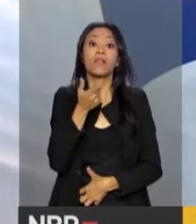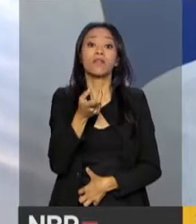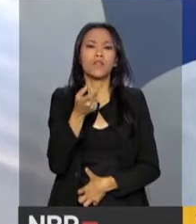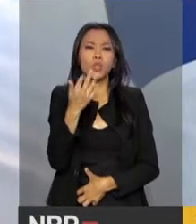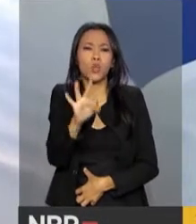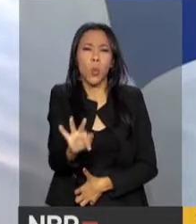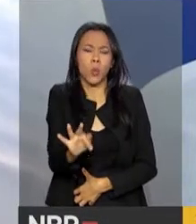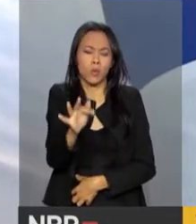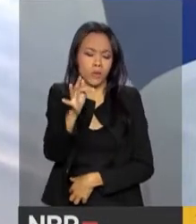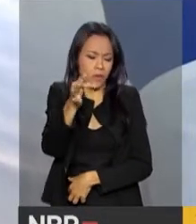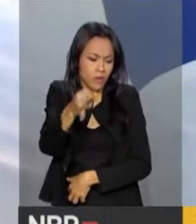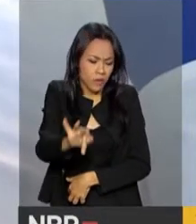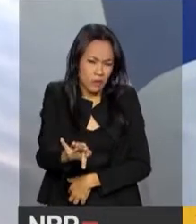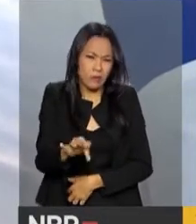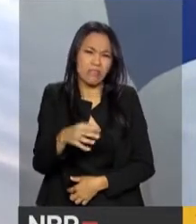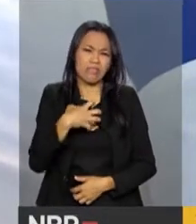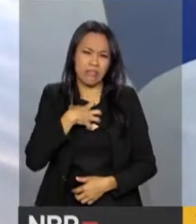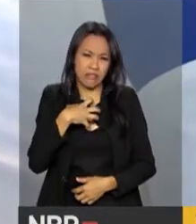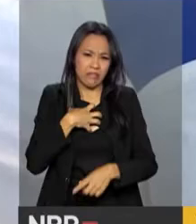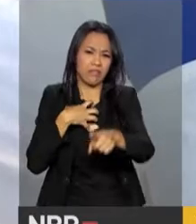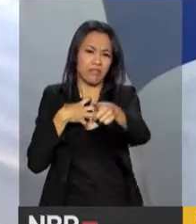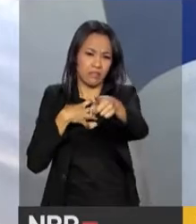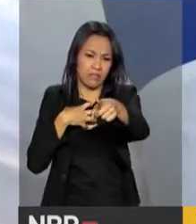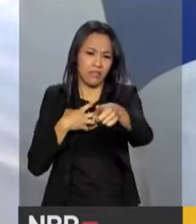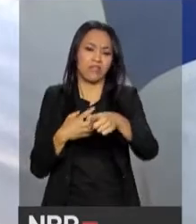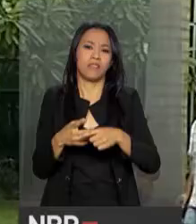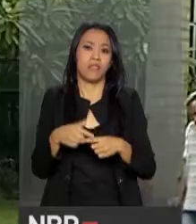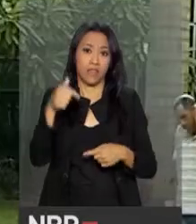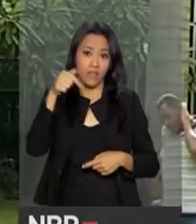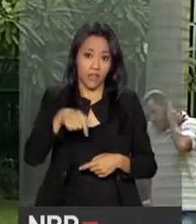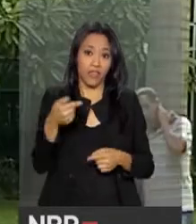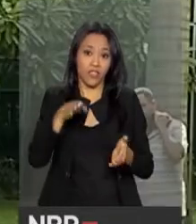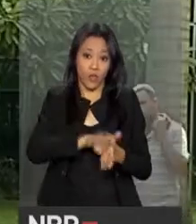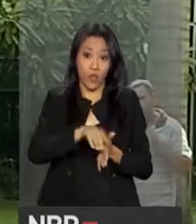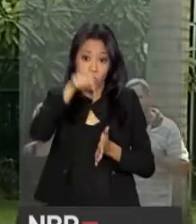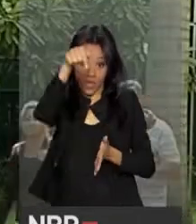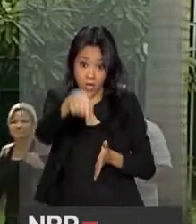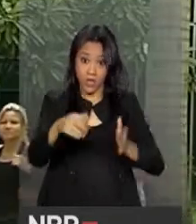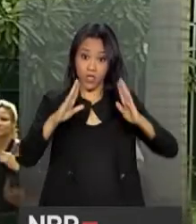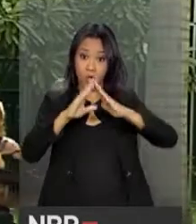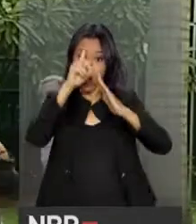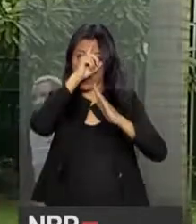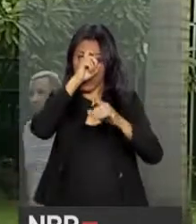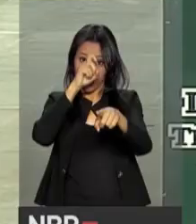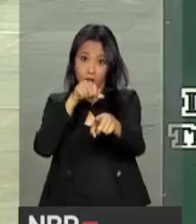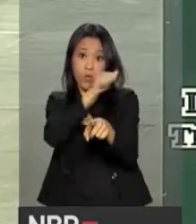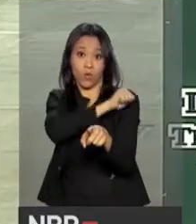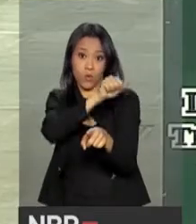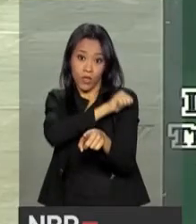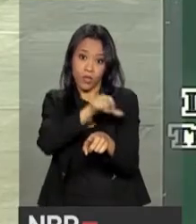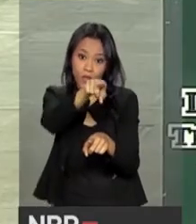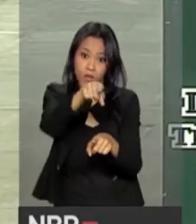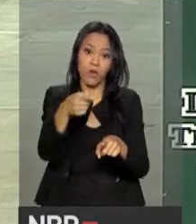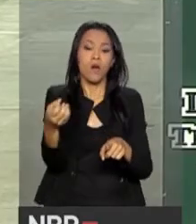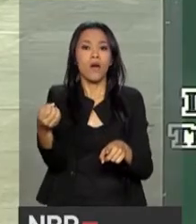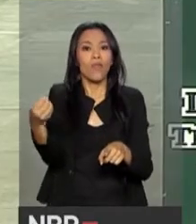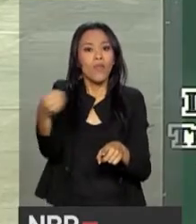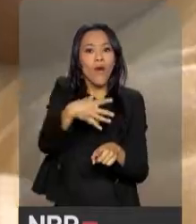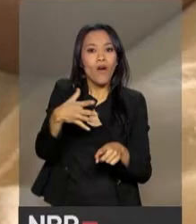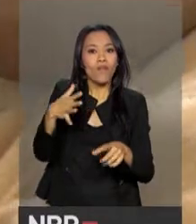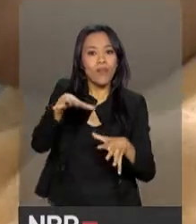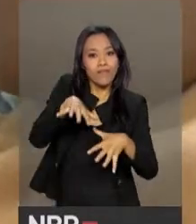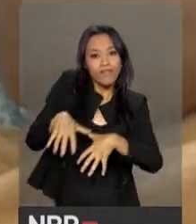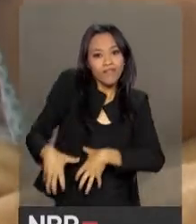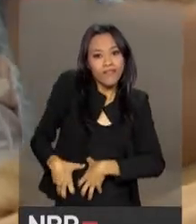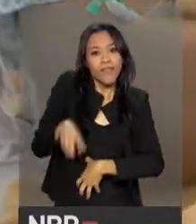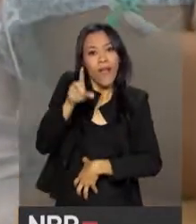muita do mesmo e aqui ele chega aliando foi neste hospital no centro do rio de janeiro que uma nova prótese desta vez